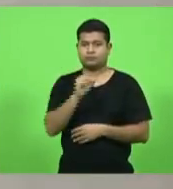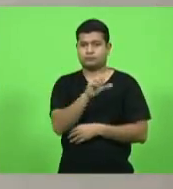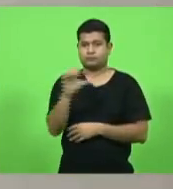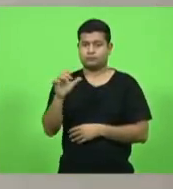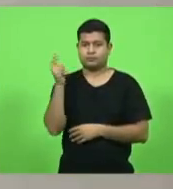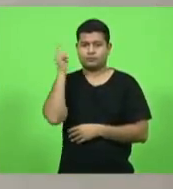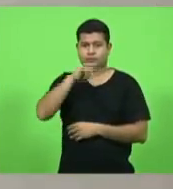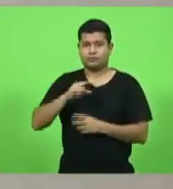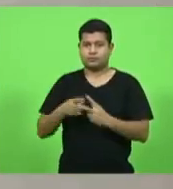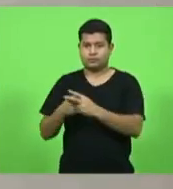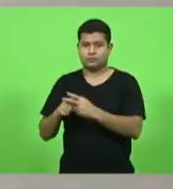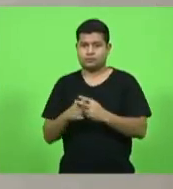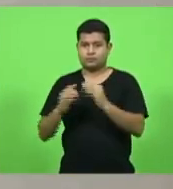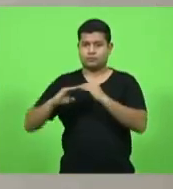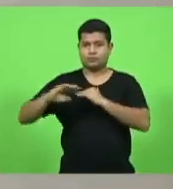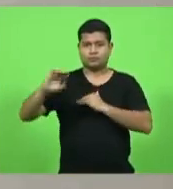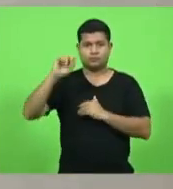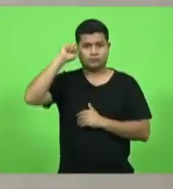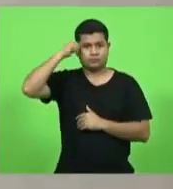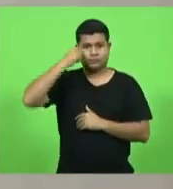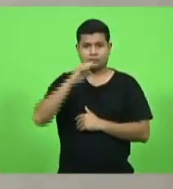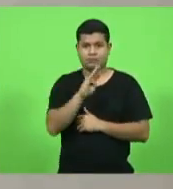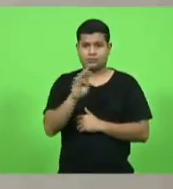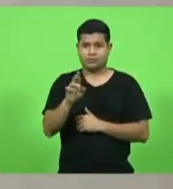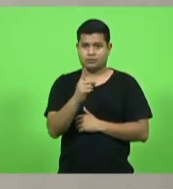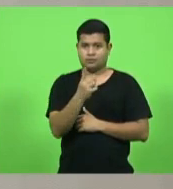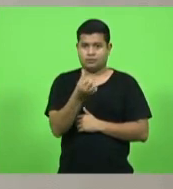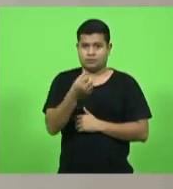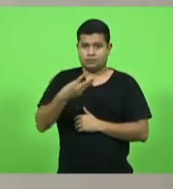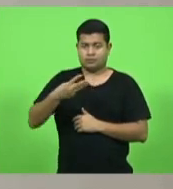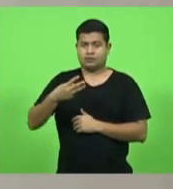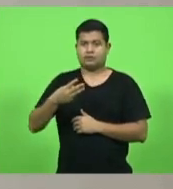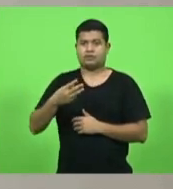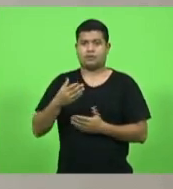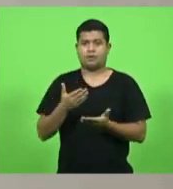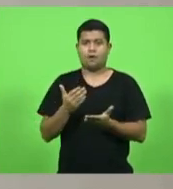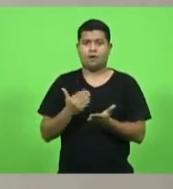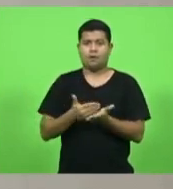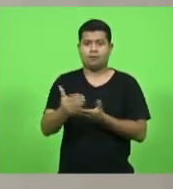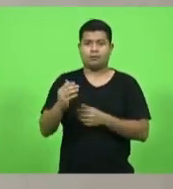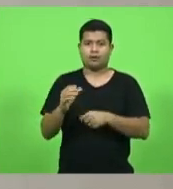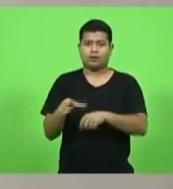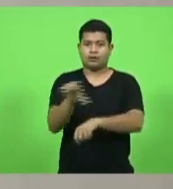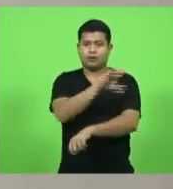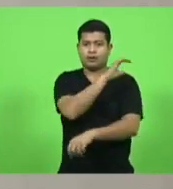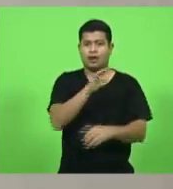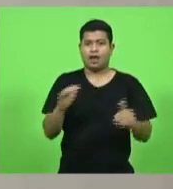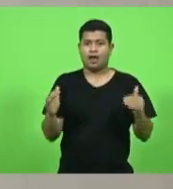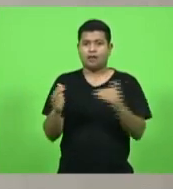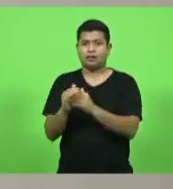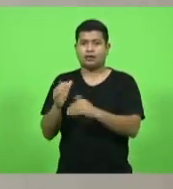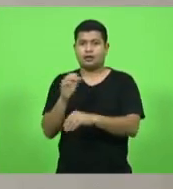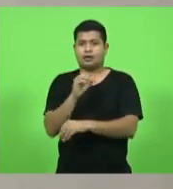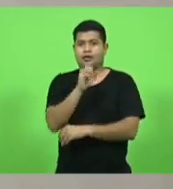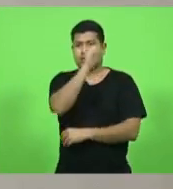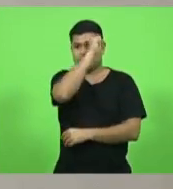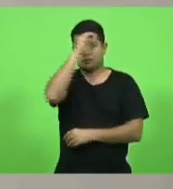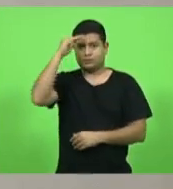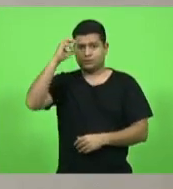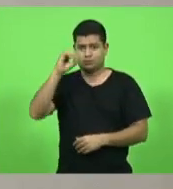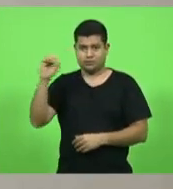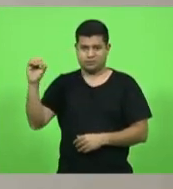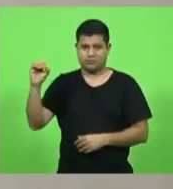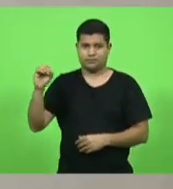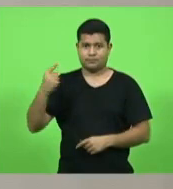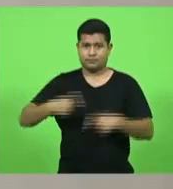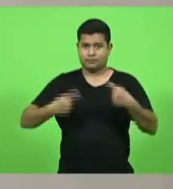da BR-163, no trecho compreendido entre os municípios de Diniz Cerqueira e São Miguel do Oeste. Em discussão. Não havendo